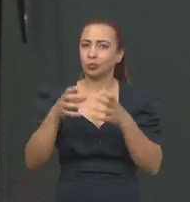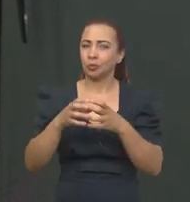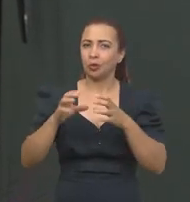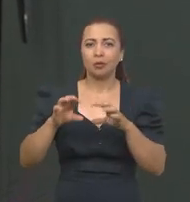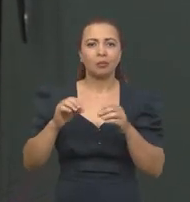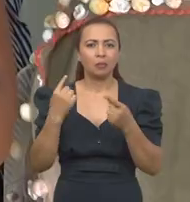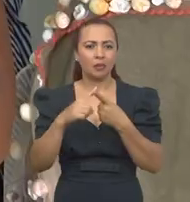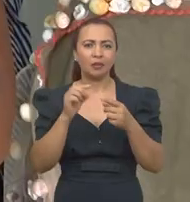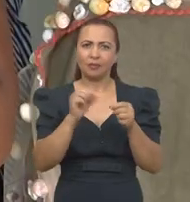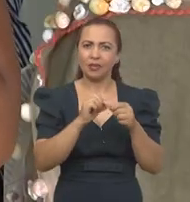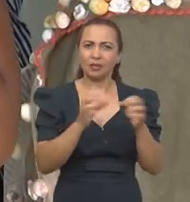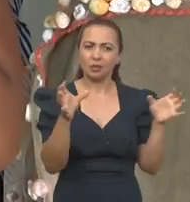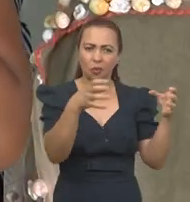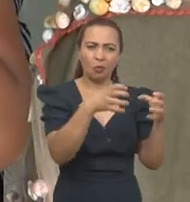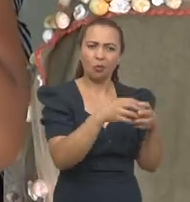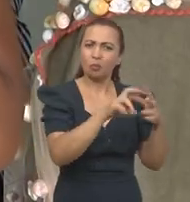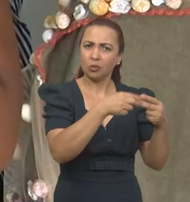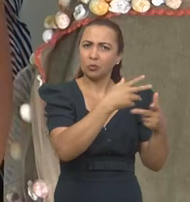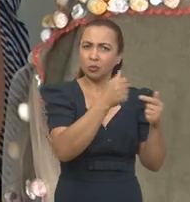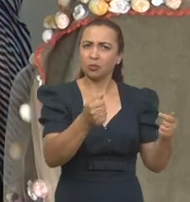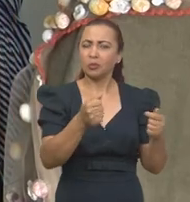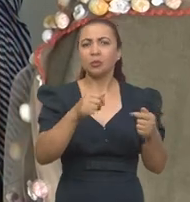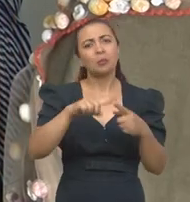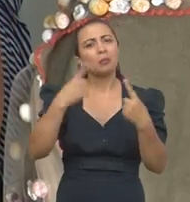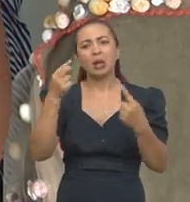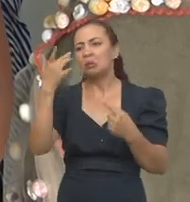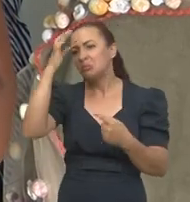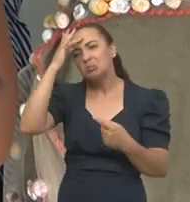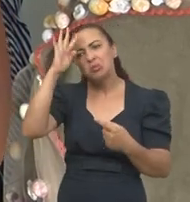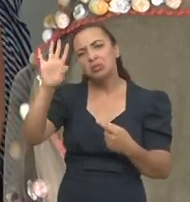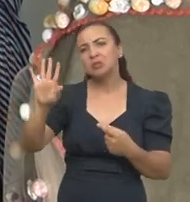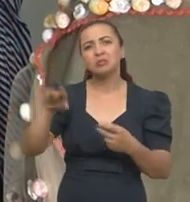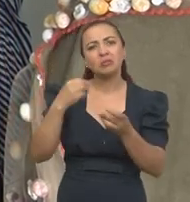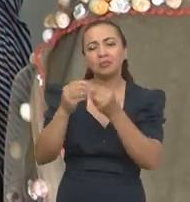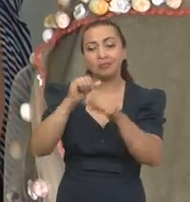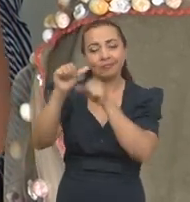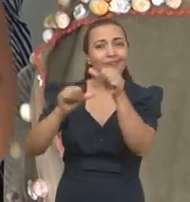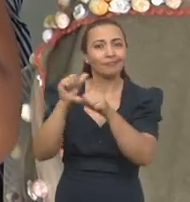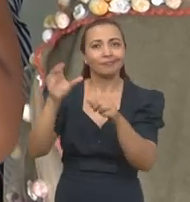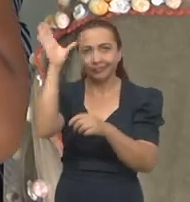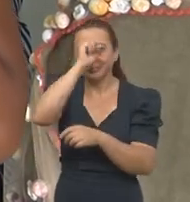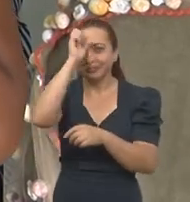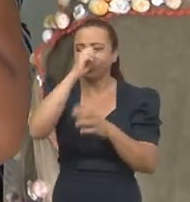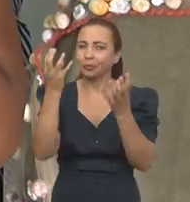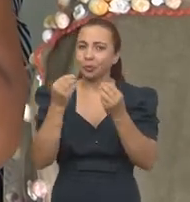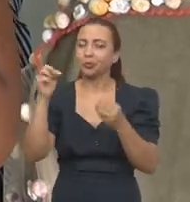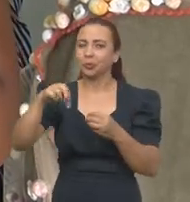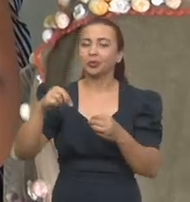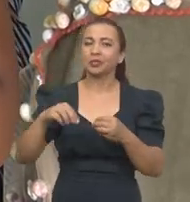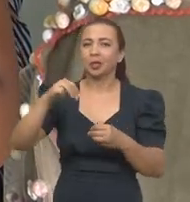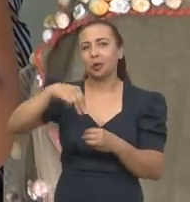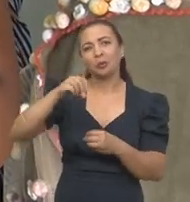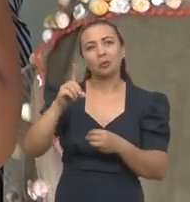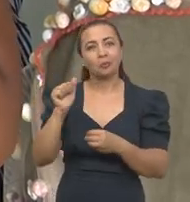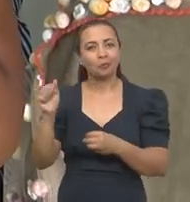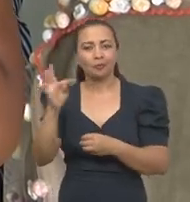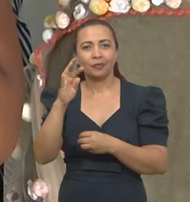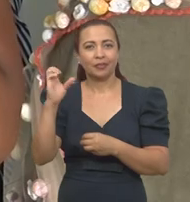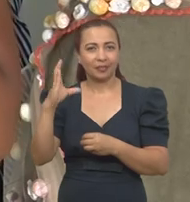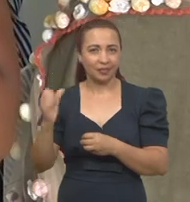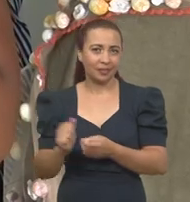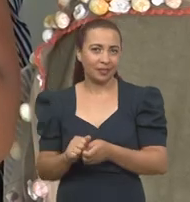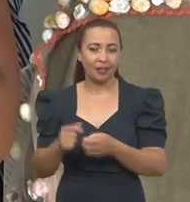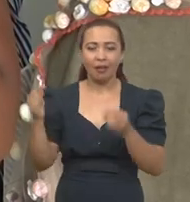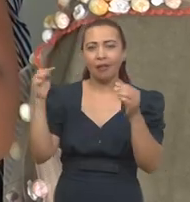porque eu fazia coleção mas assim não tinha essa noção de se bom então eu aprendi muita coisa aqui numa Loteca